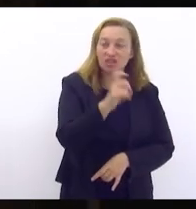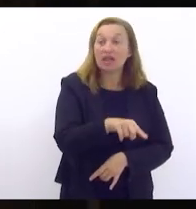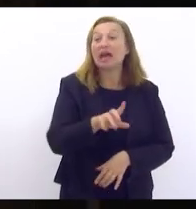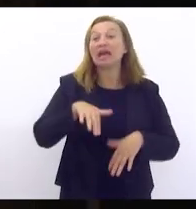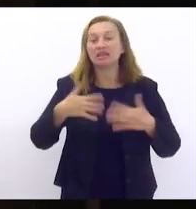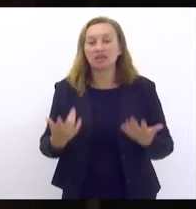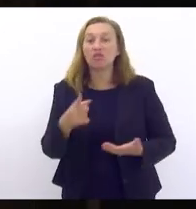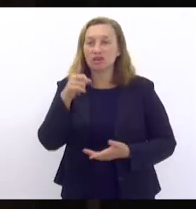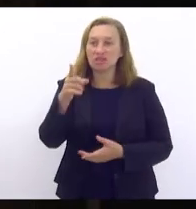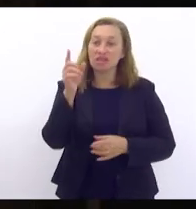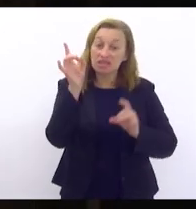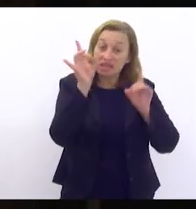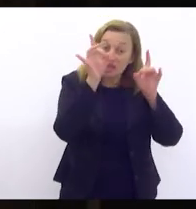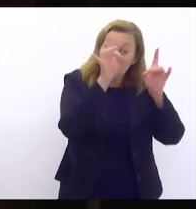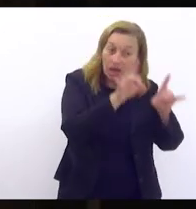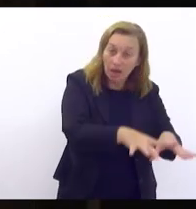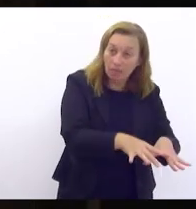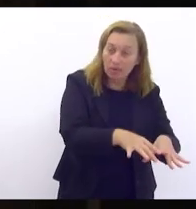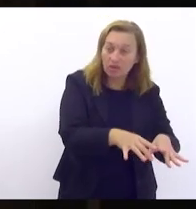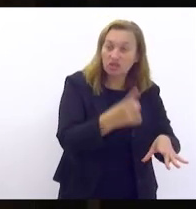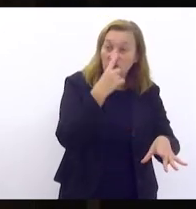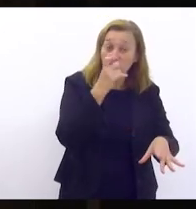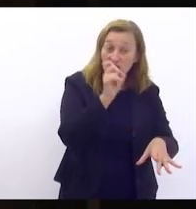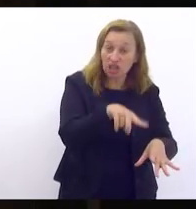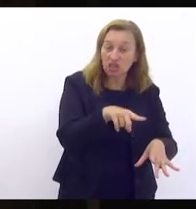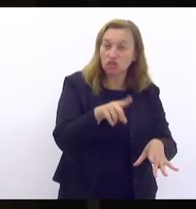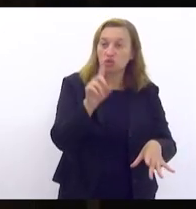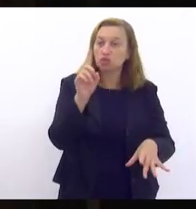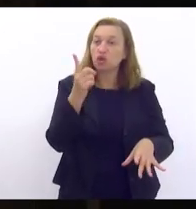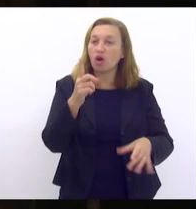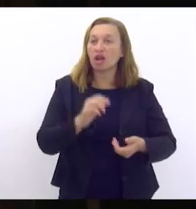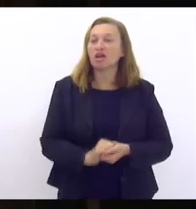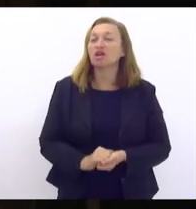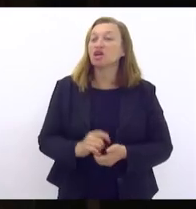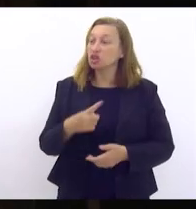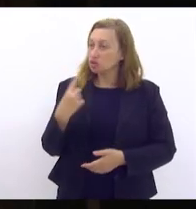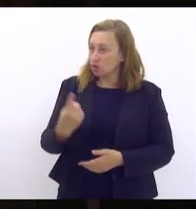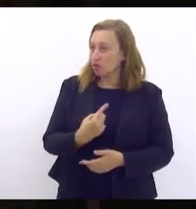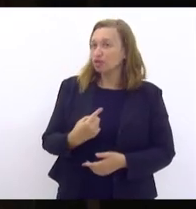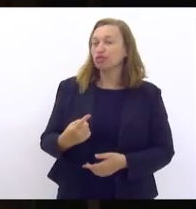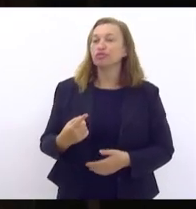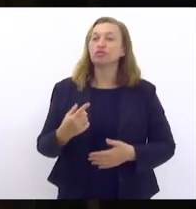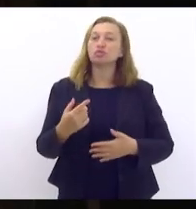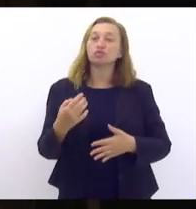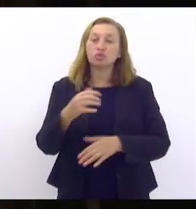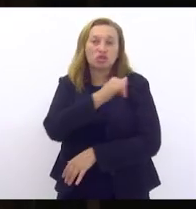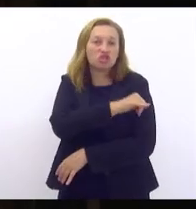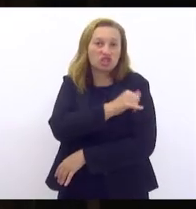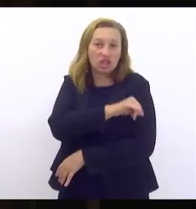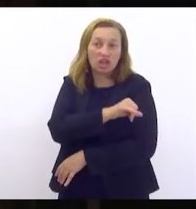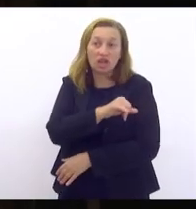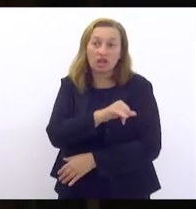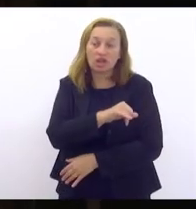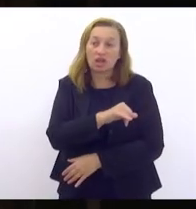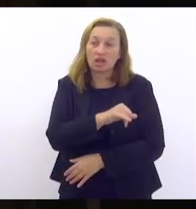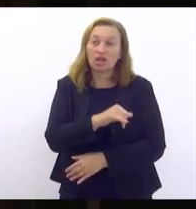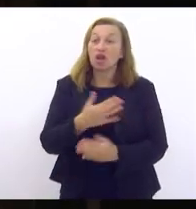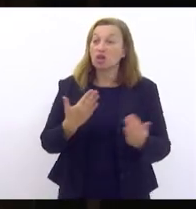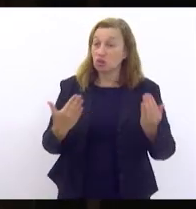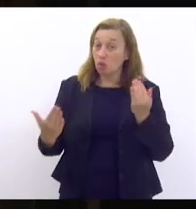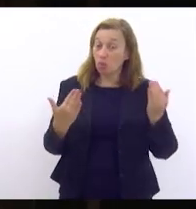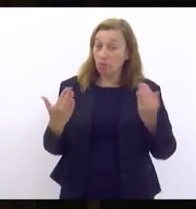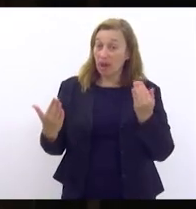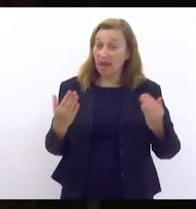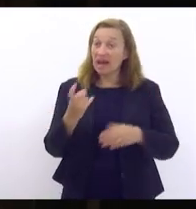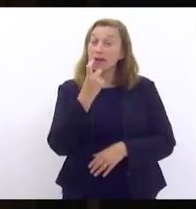bola na anato Luiz nós no estado do Rio de Janeiro Estamos tratando o plástico o deputado como dólar porque se você pegar essa embalagem e numa